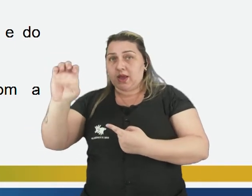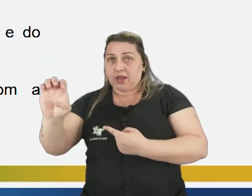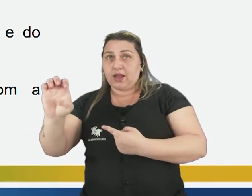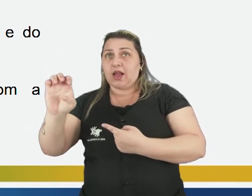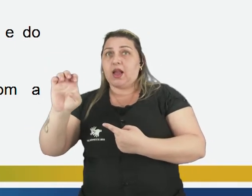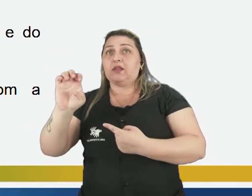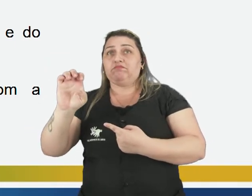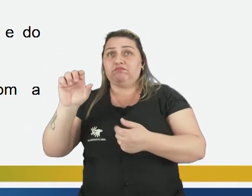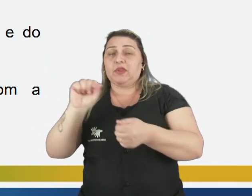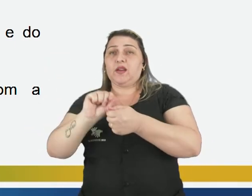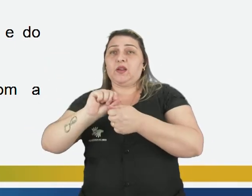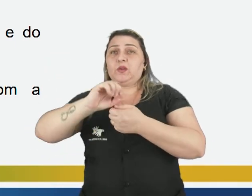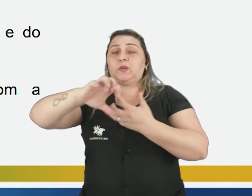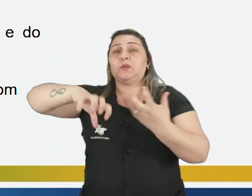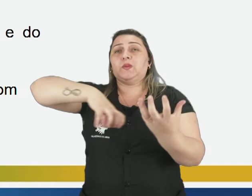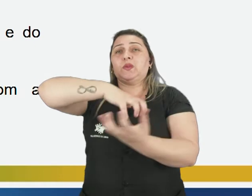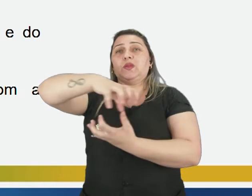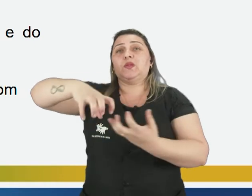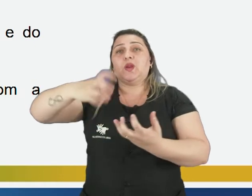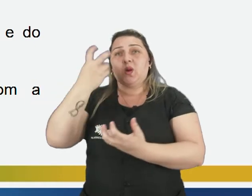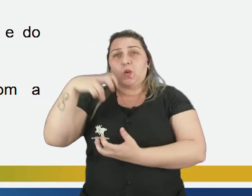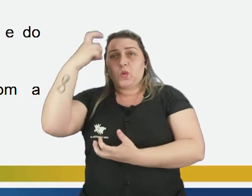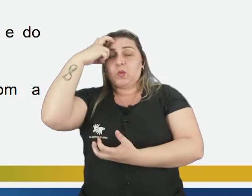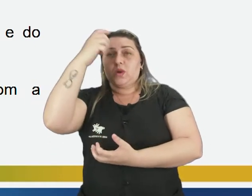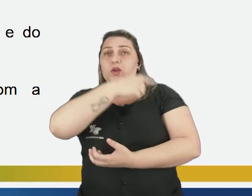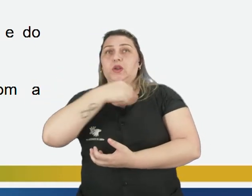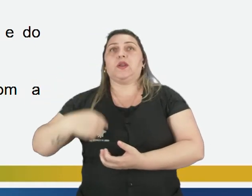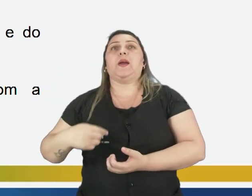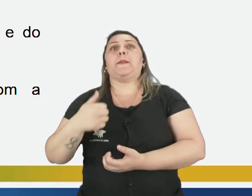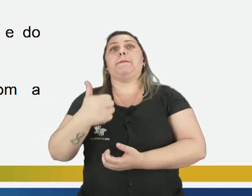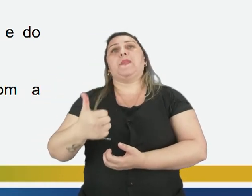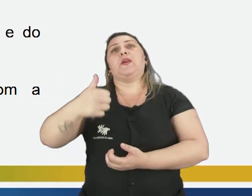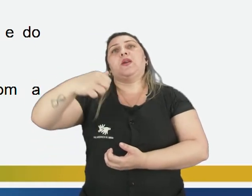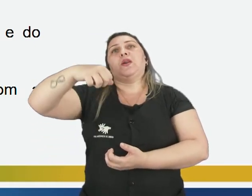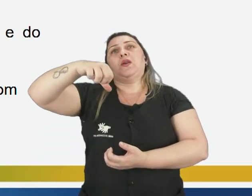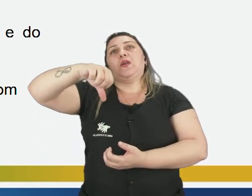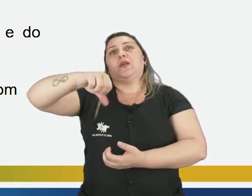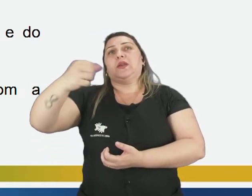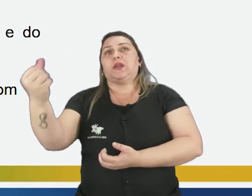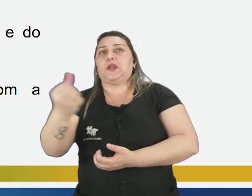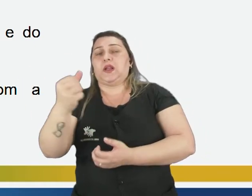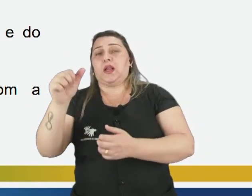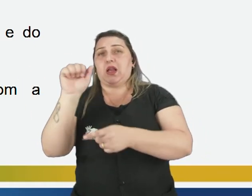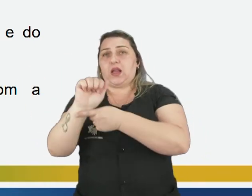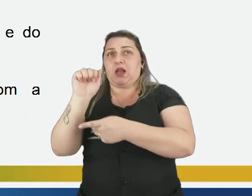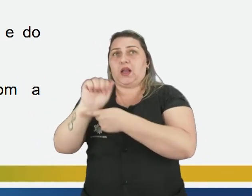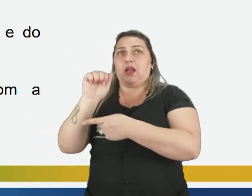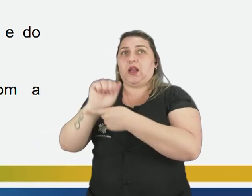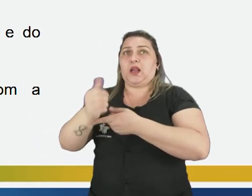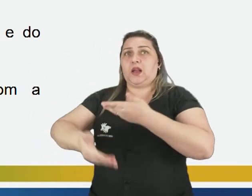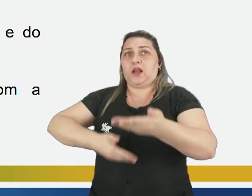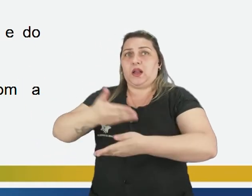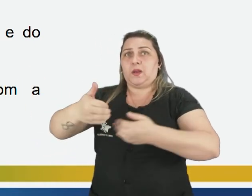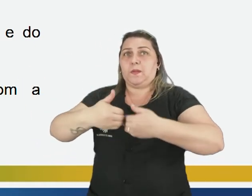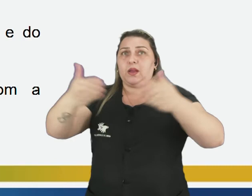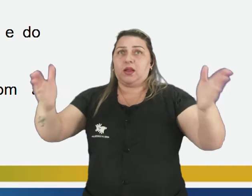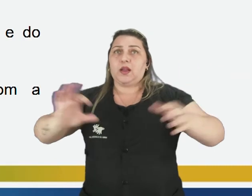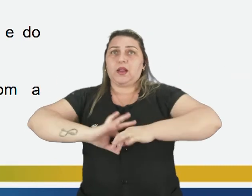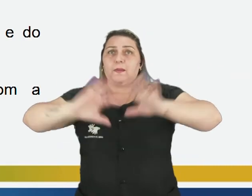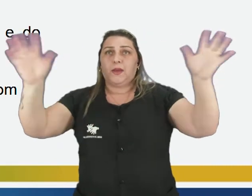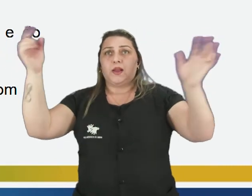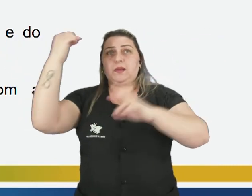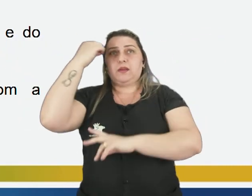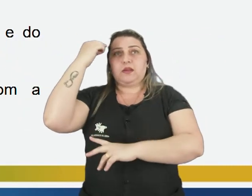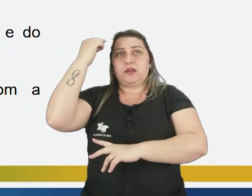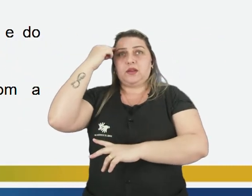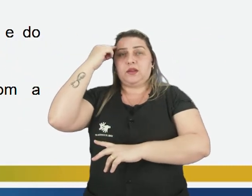a promoção da Revolução Cultural Chinesa em 1966? Letra A. Estabelecer uma abertura à liberdade